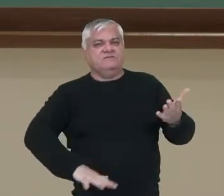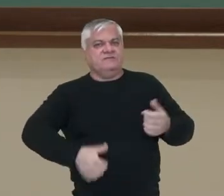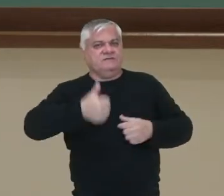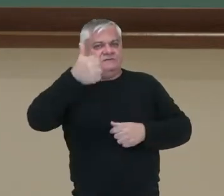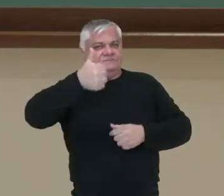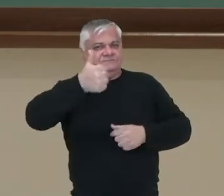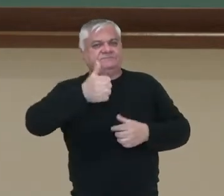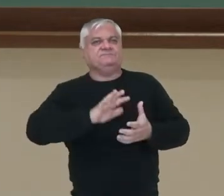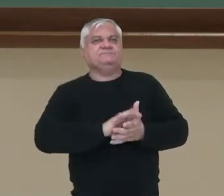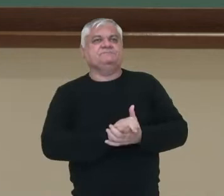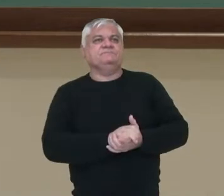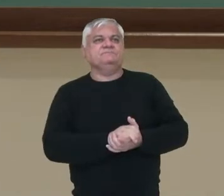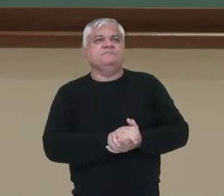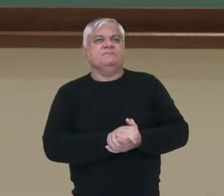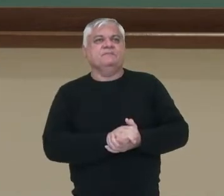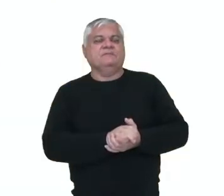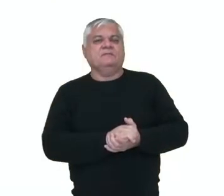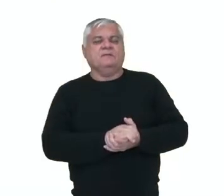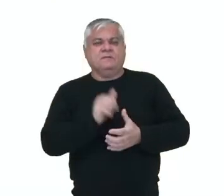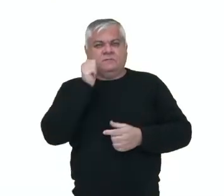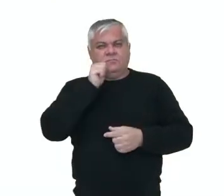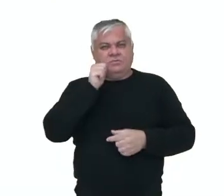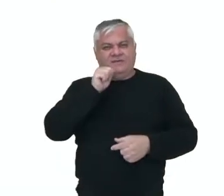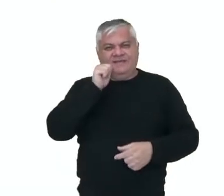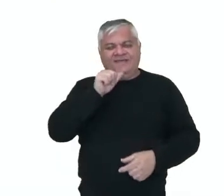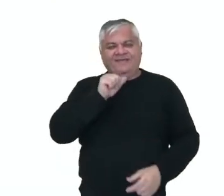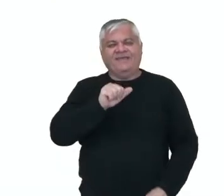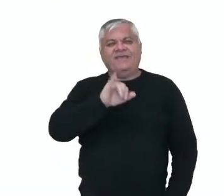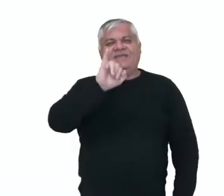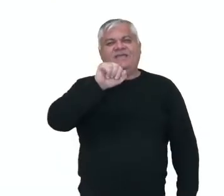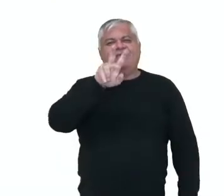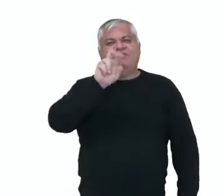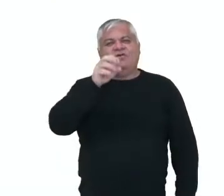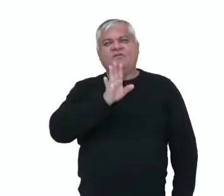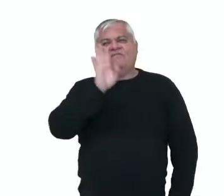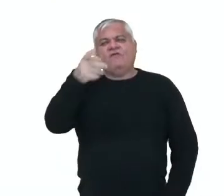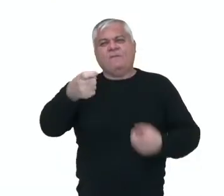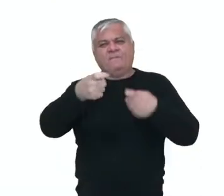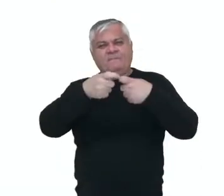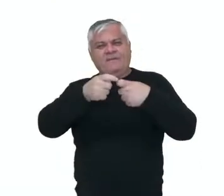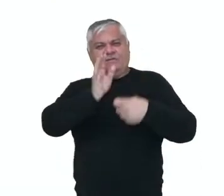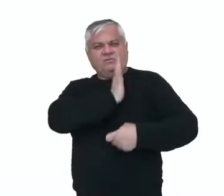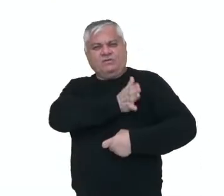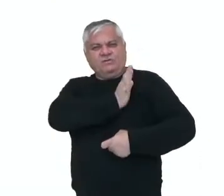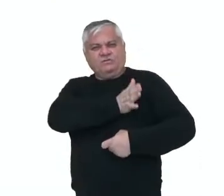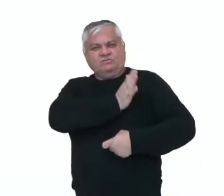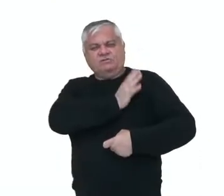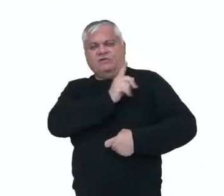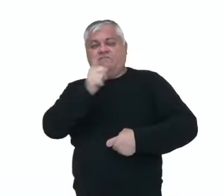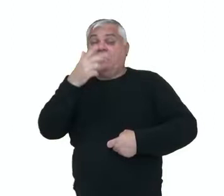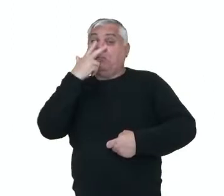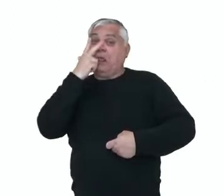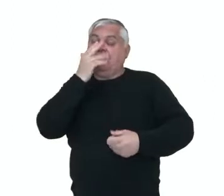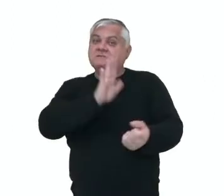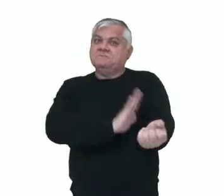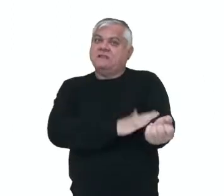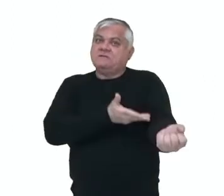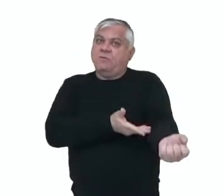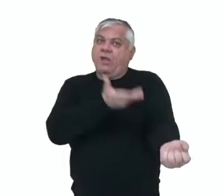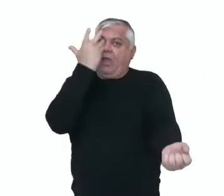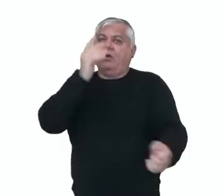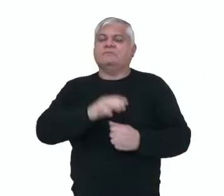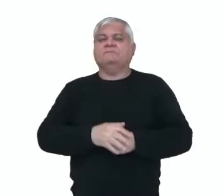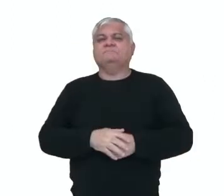atividade. Então, Dona Ivone foi ao cardiologista para investigar uma possível hipertensão. Ela realizou